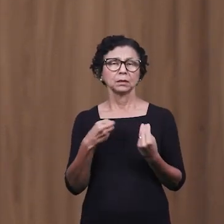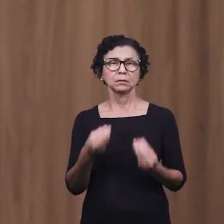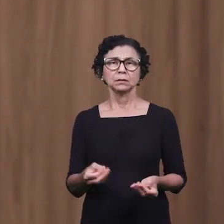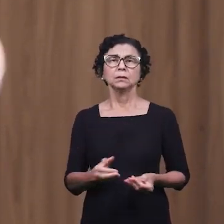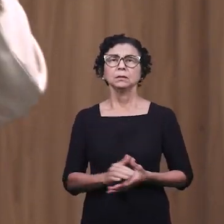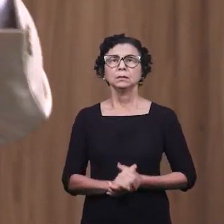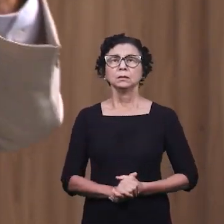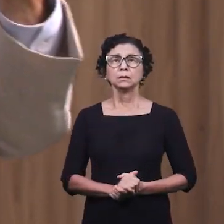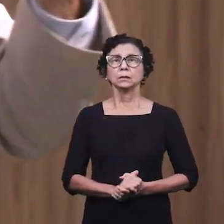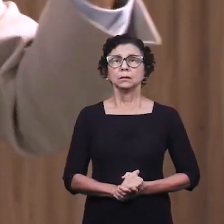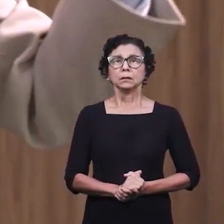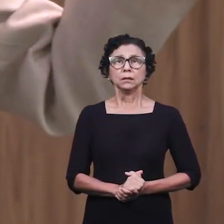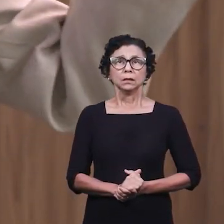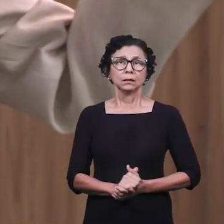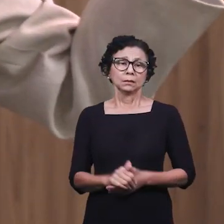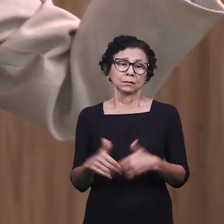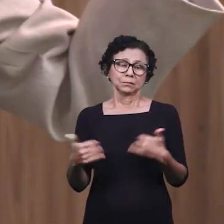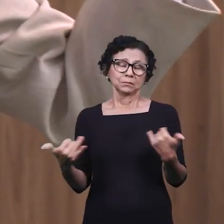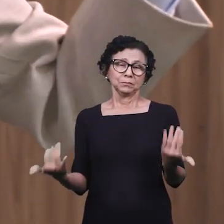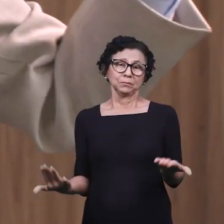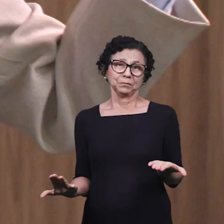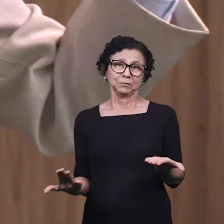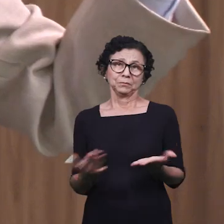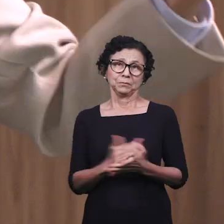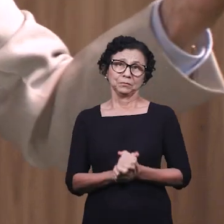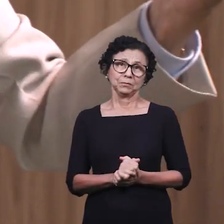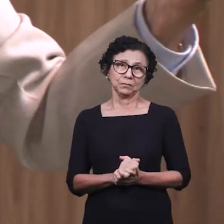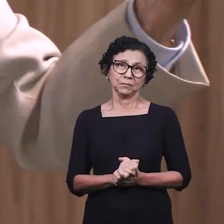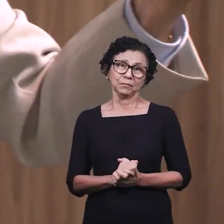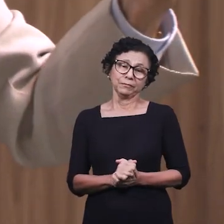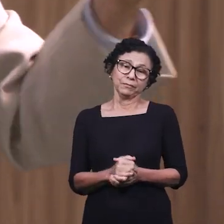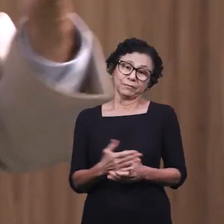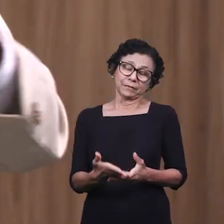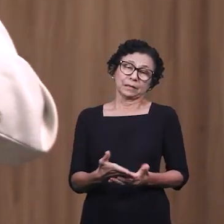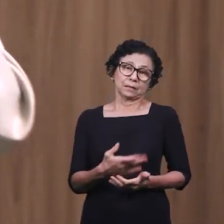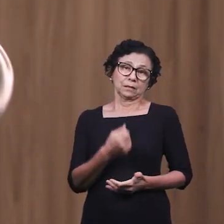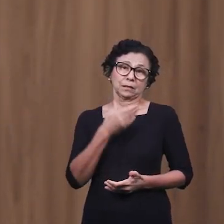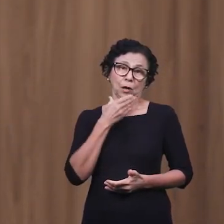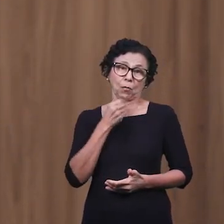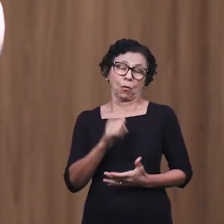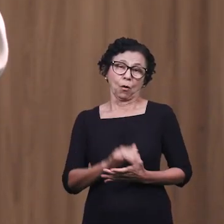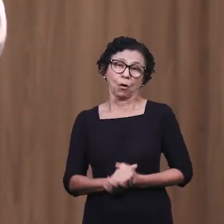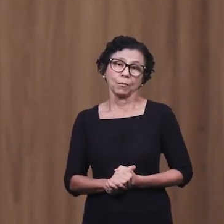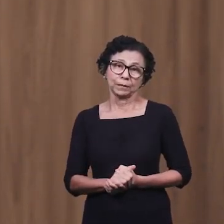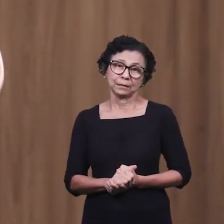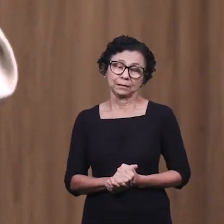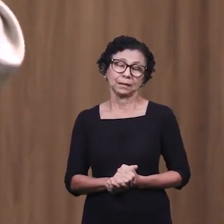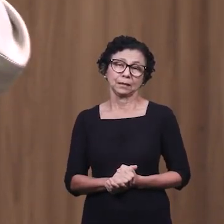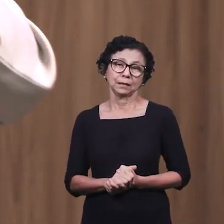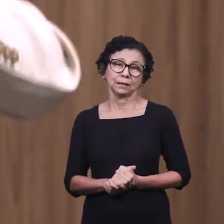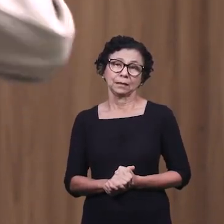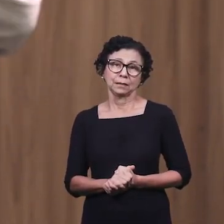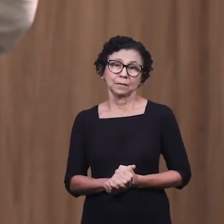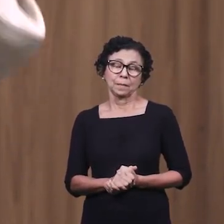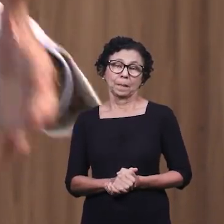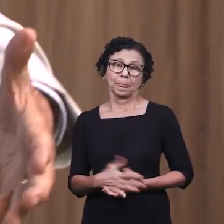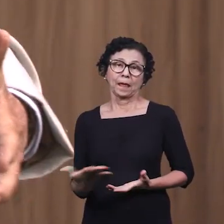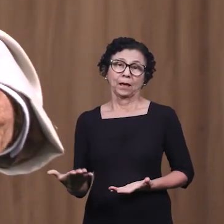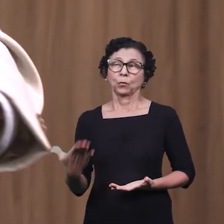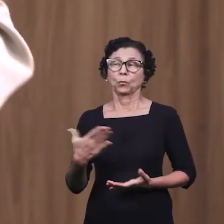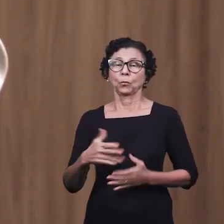até assim, ele não pode tirar o Cristo Redentor, não é? Porque é uma figura que está lá, né? Para